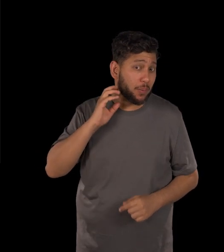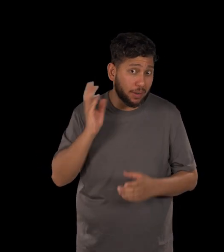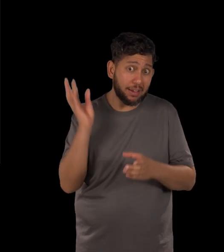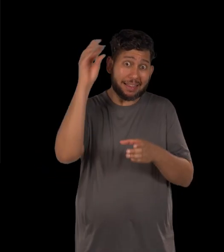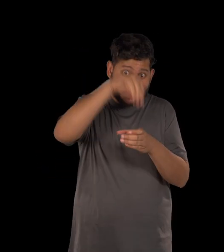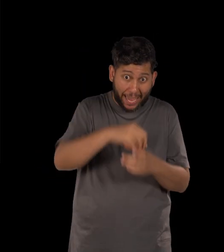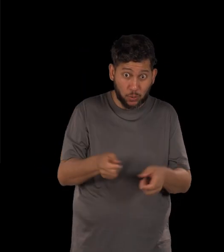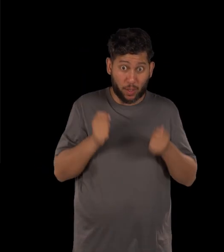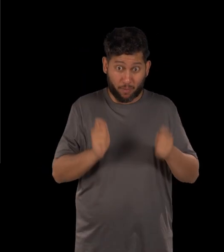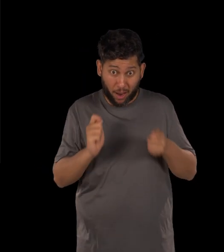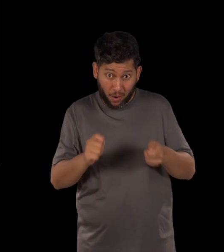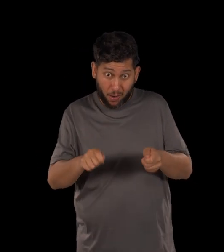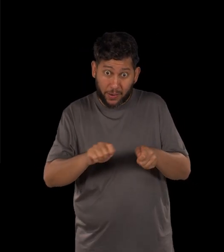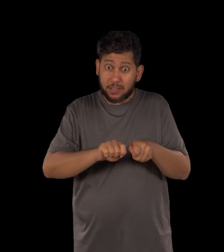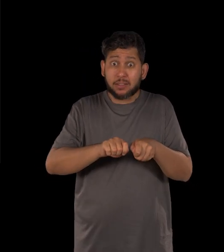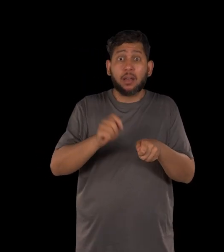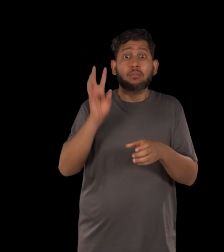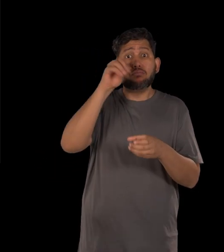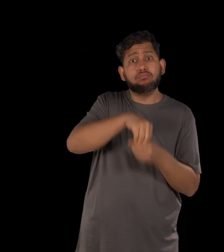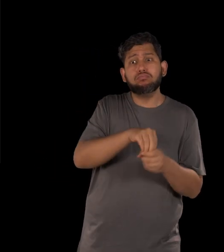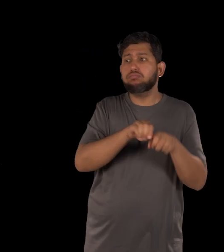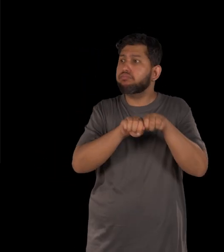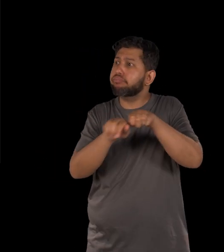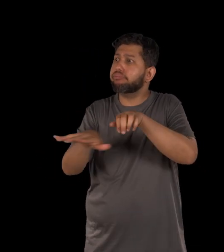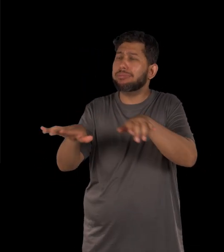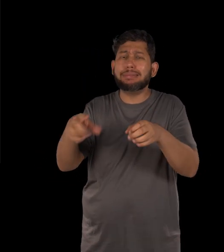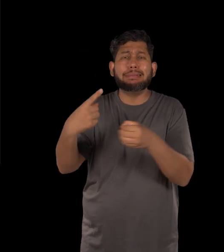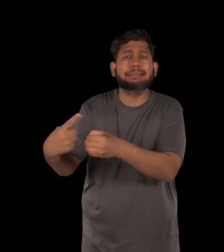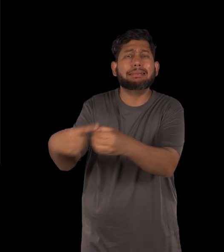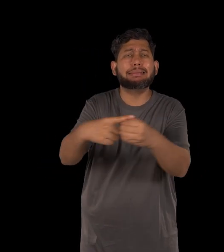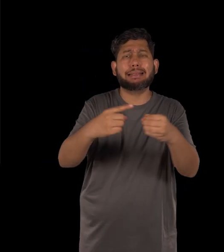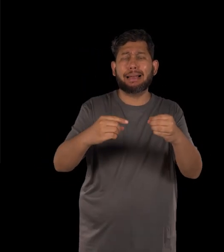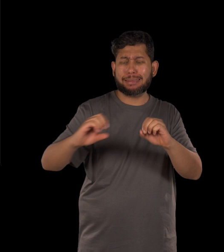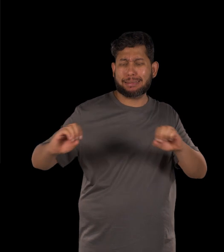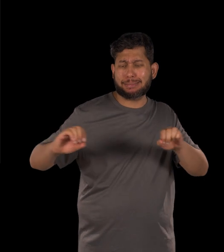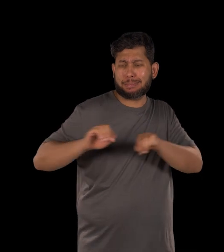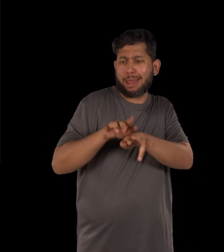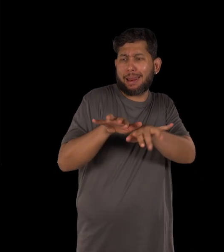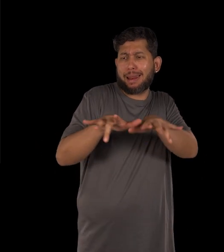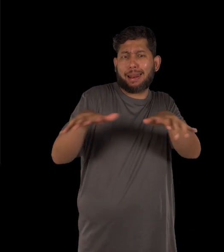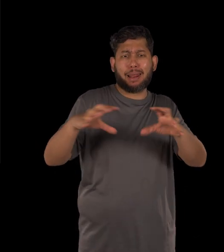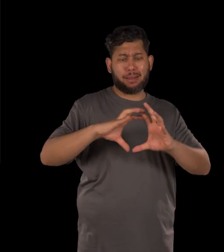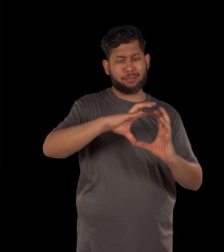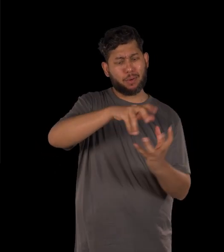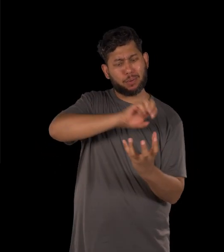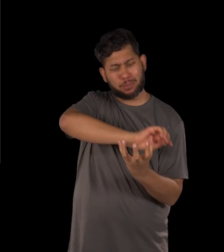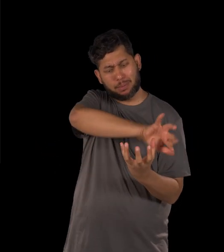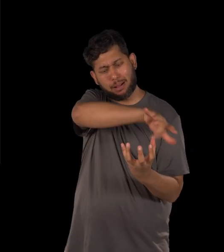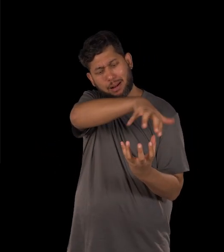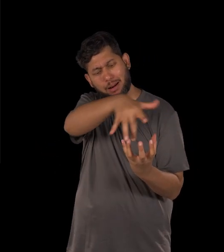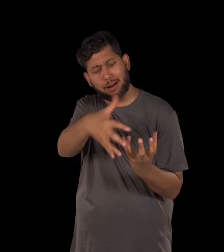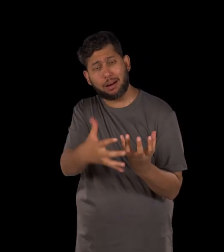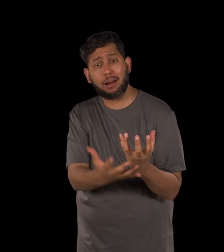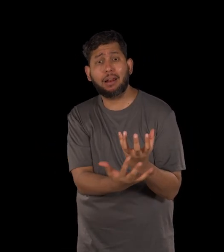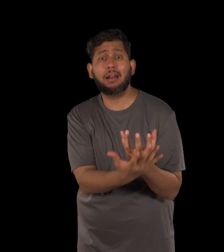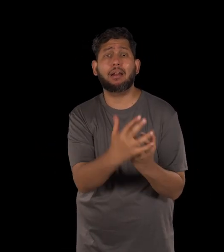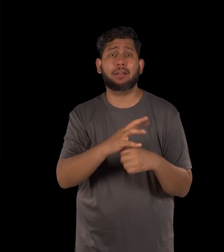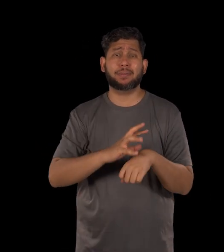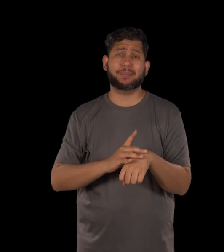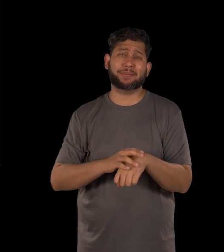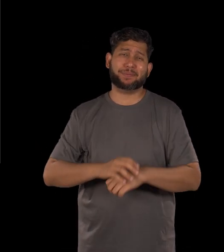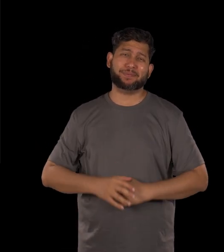viajavam com os humanos em carroças ou mesmo embarcações, se alastrando por muitos continentes.